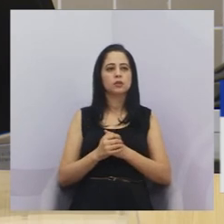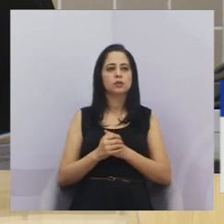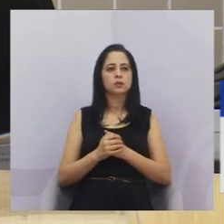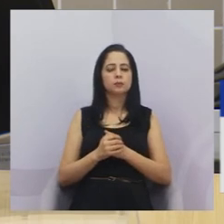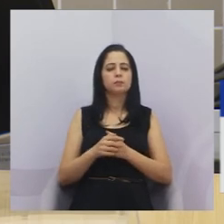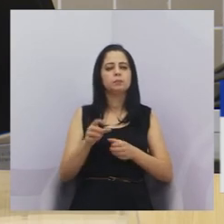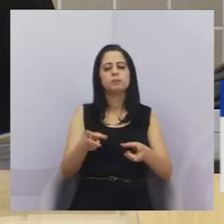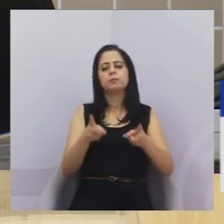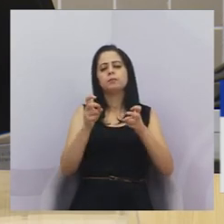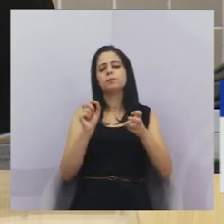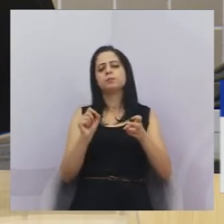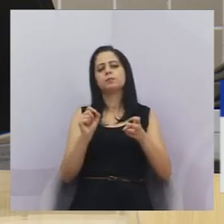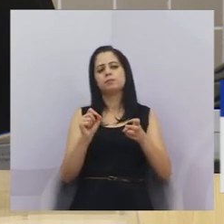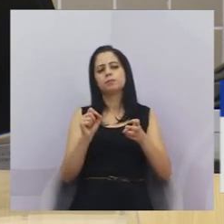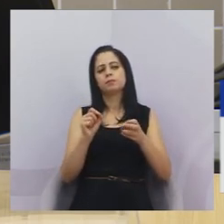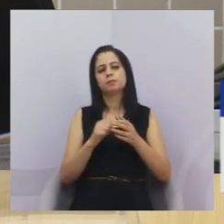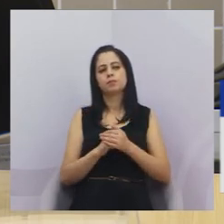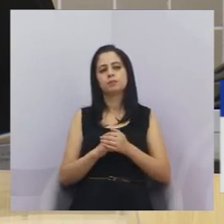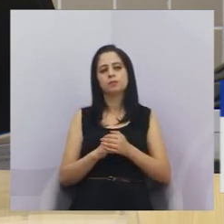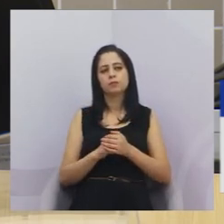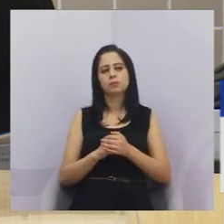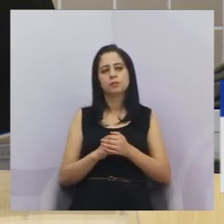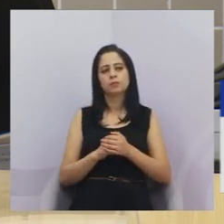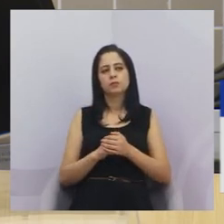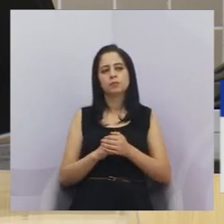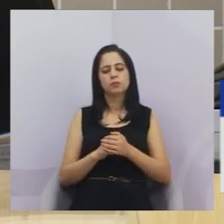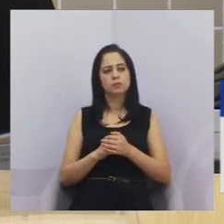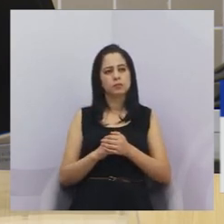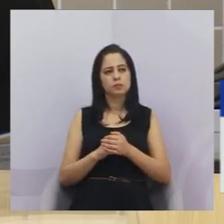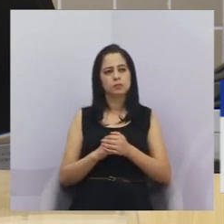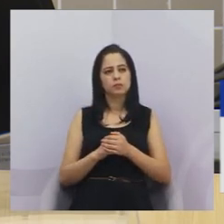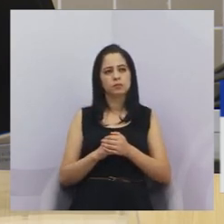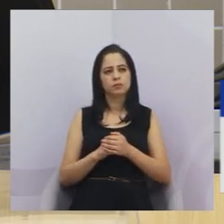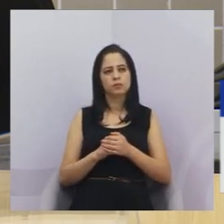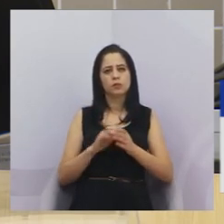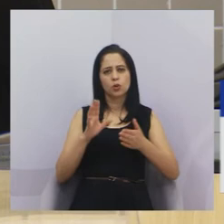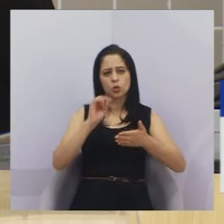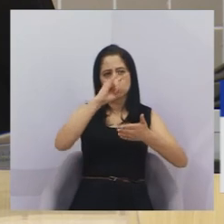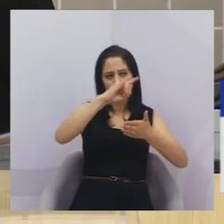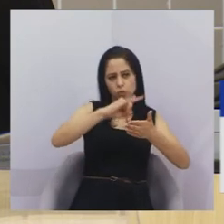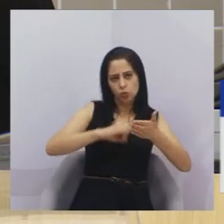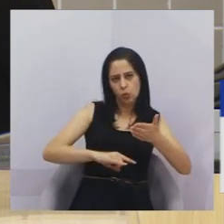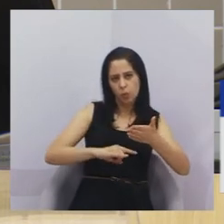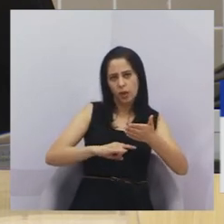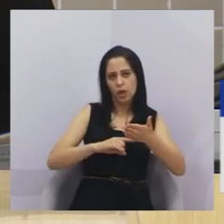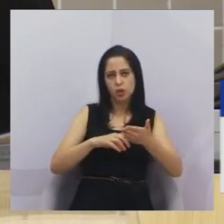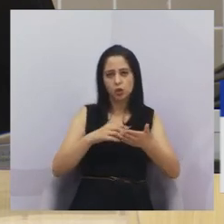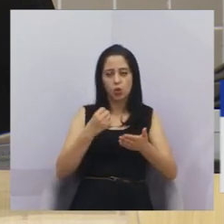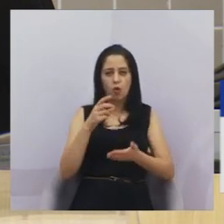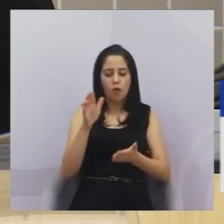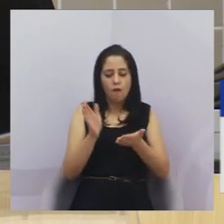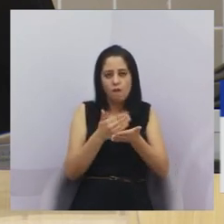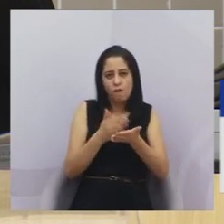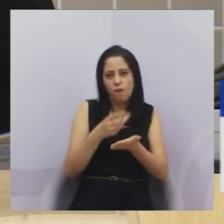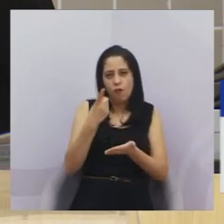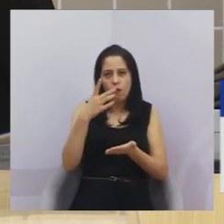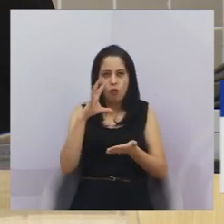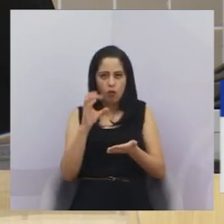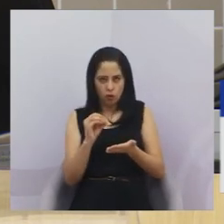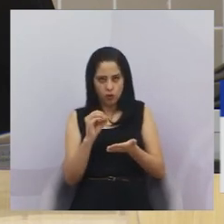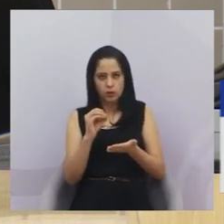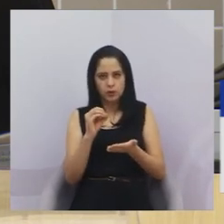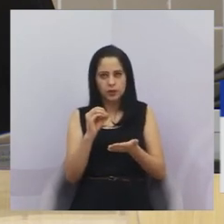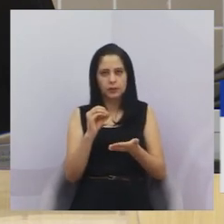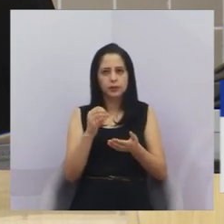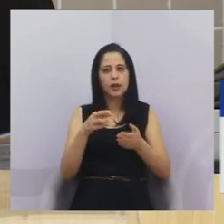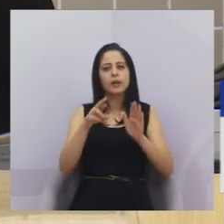Observe-se que, para tanto, foram tomadas por base os anexos das folhas 10 e os lançamentos constantes